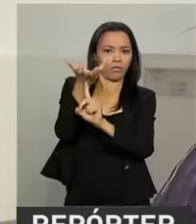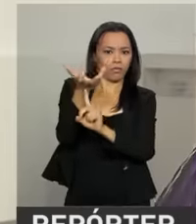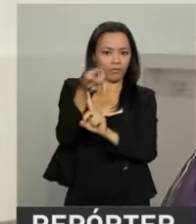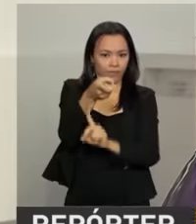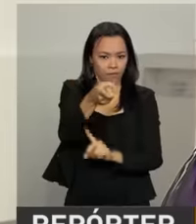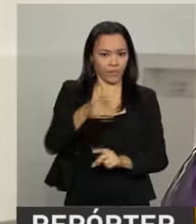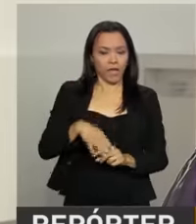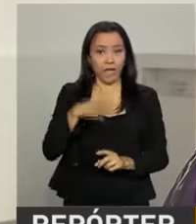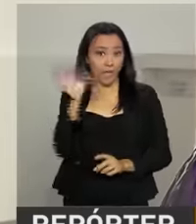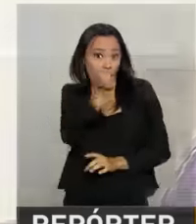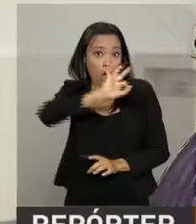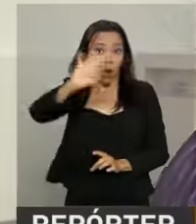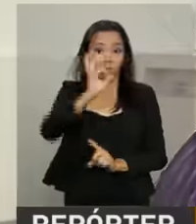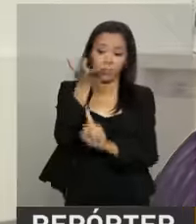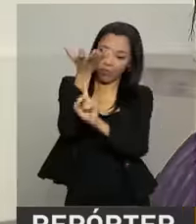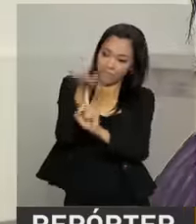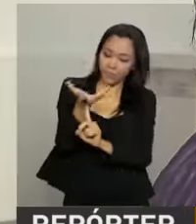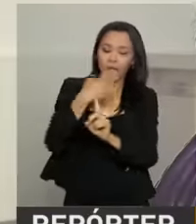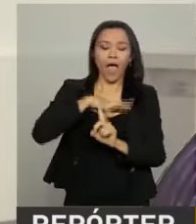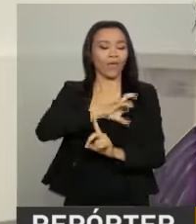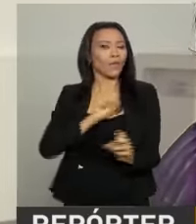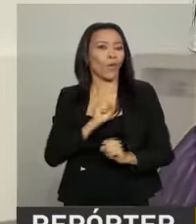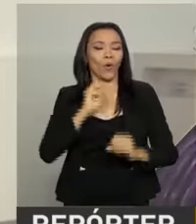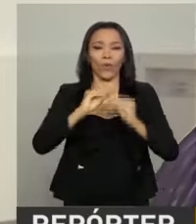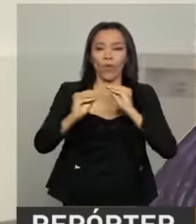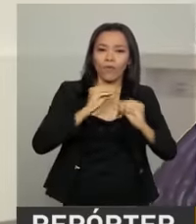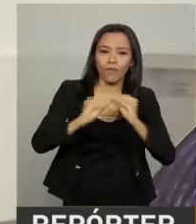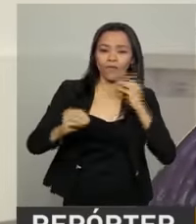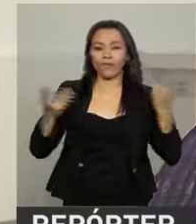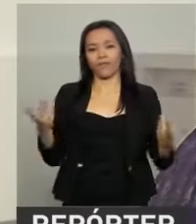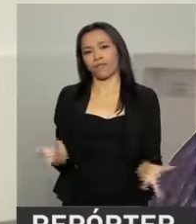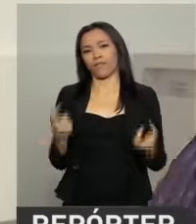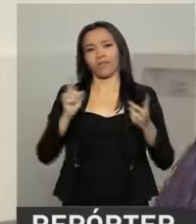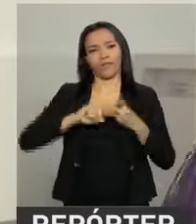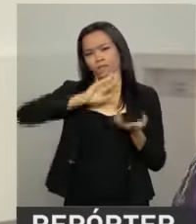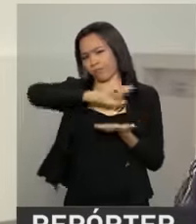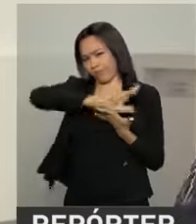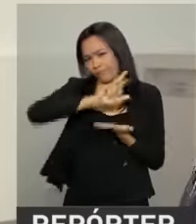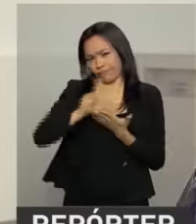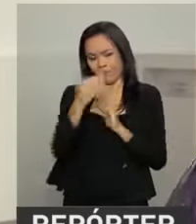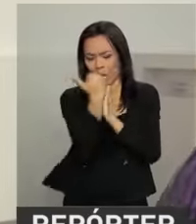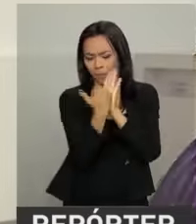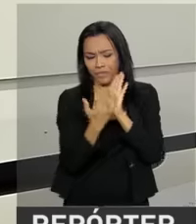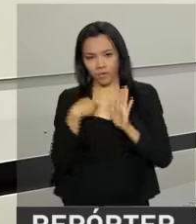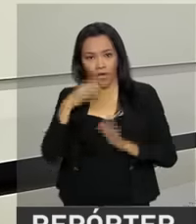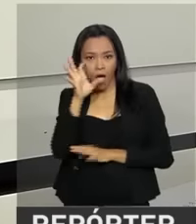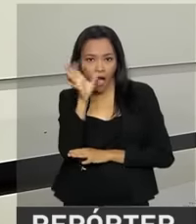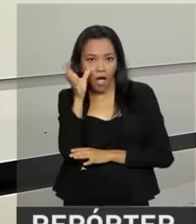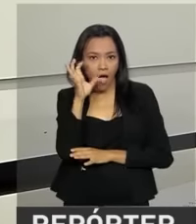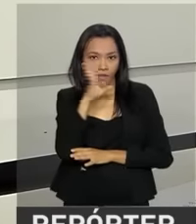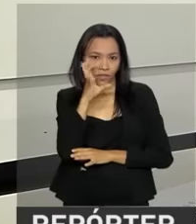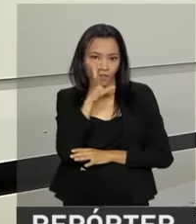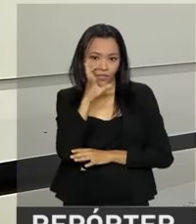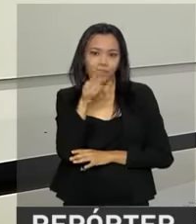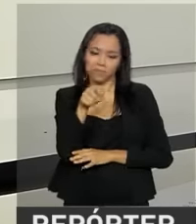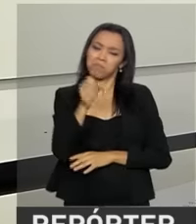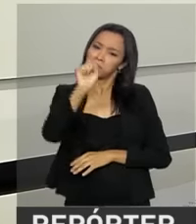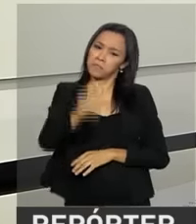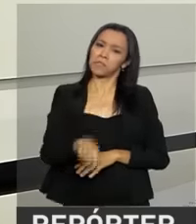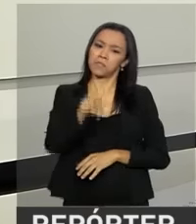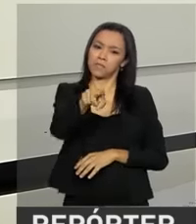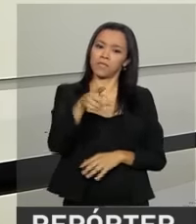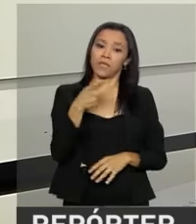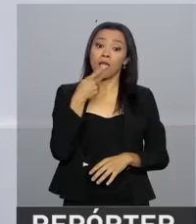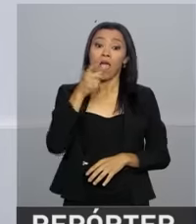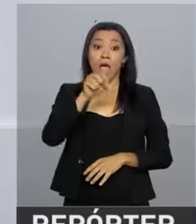a minha televisão vai ficar ótima adoro novela todas as coisas que passo na televisão no meu quarto eu tô lá é isso mesmo Dona Nilsa as